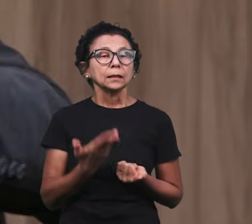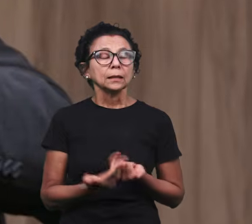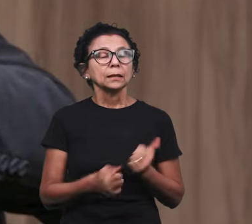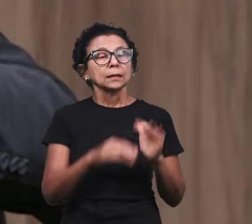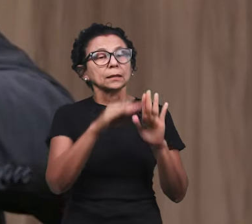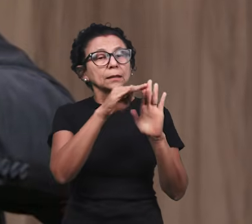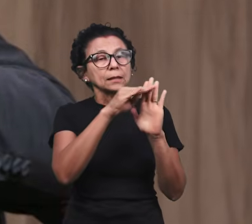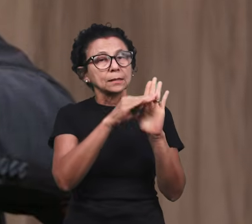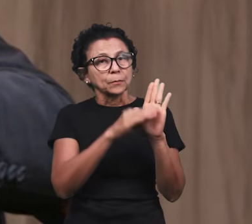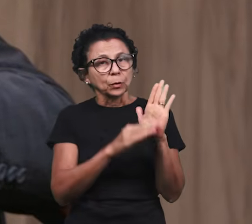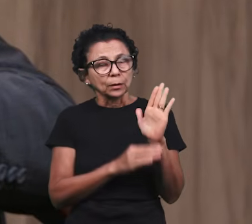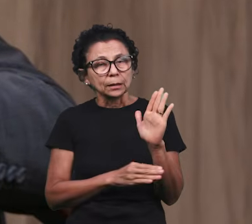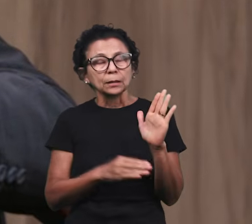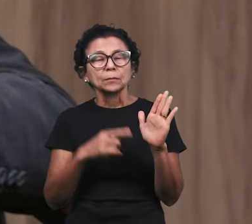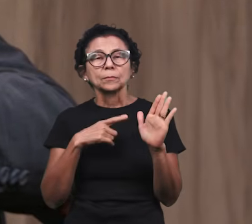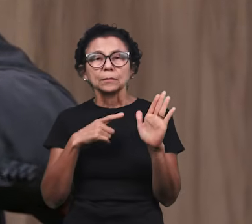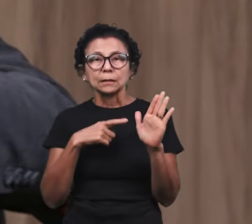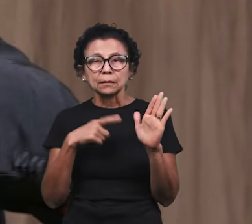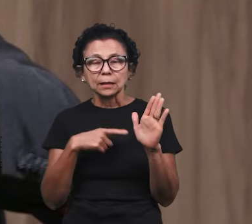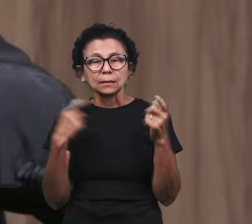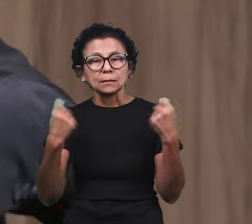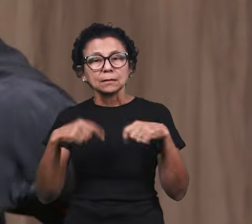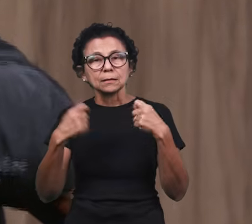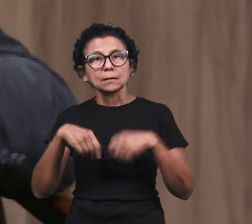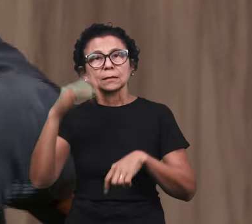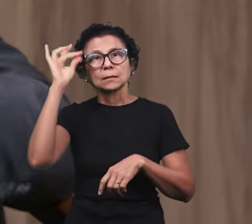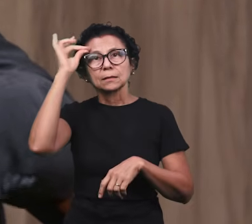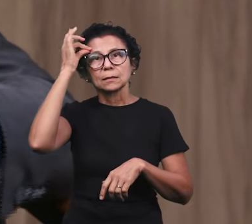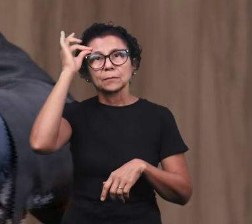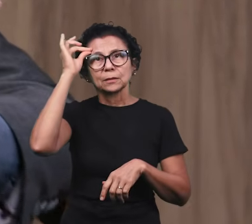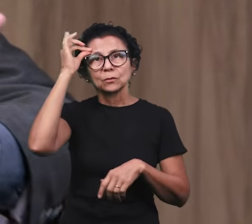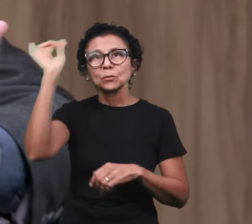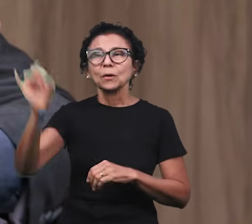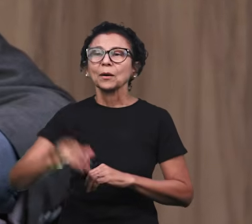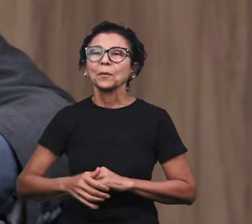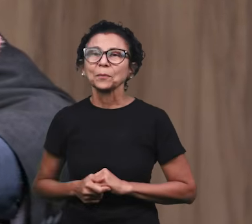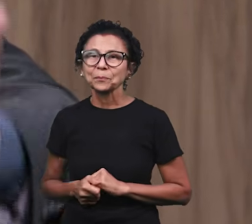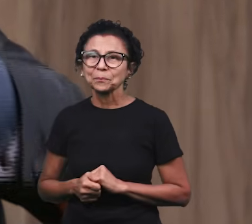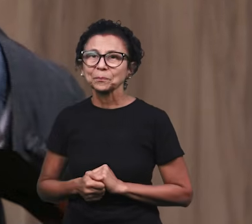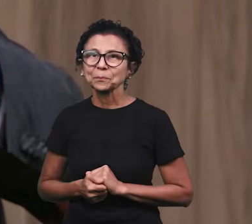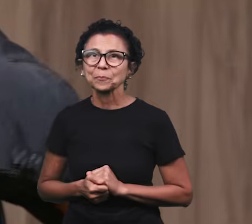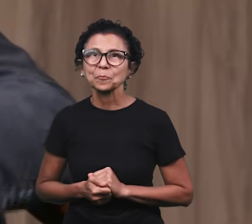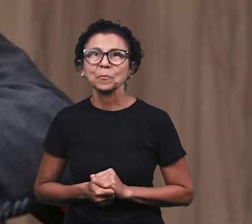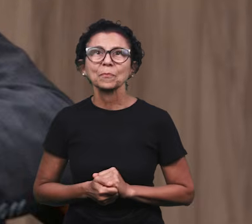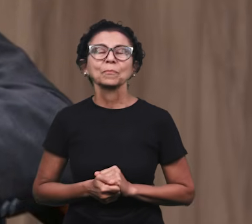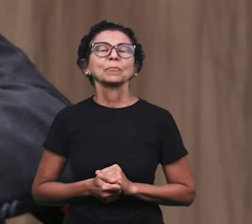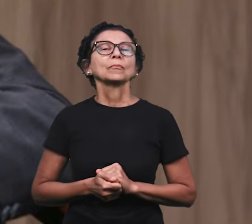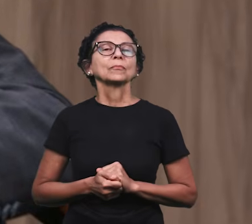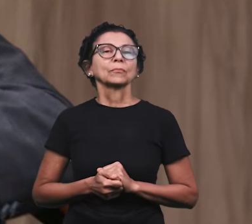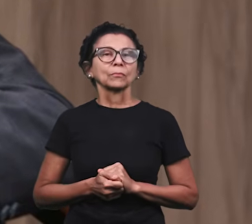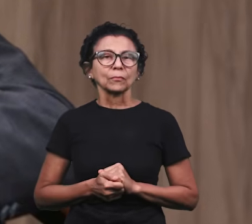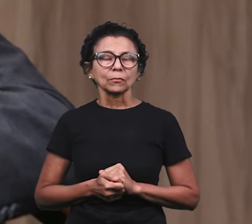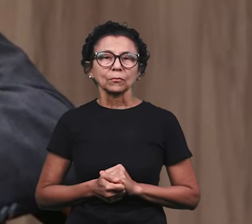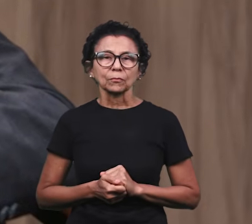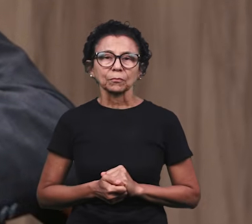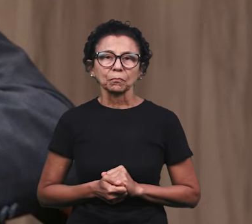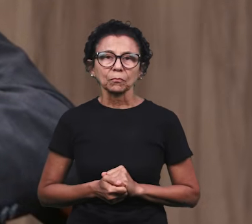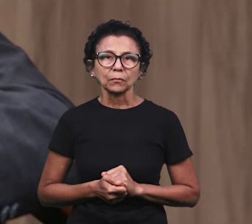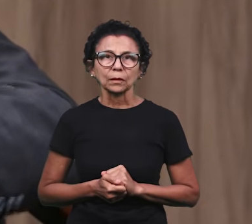que eles chamam de atividades religiosas. Então as ILPIs, elas têm necessidade de levar essas pessoas até